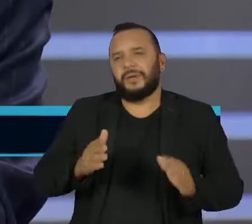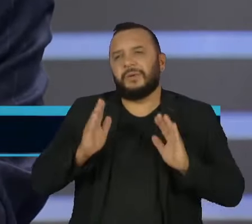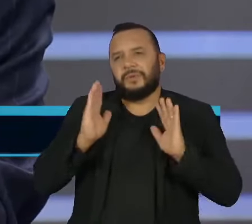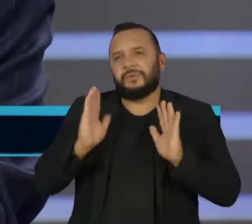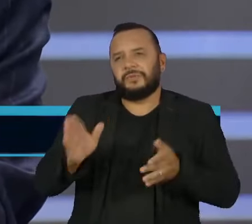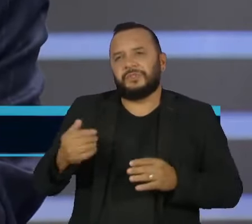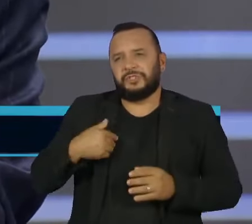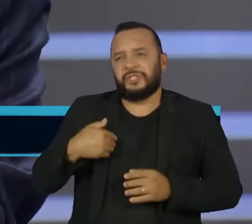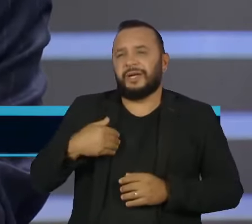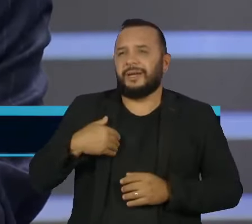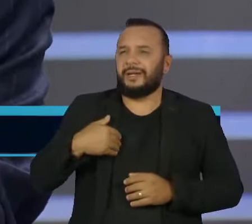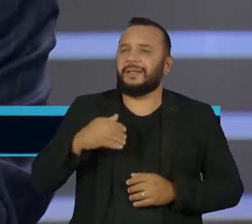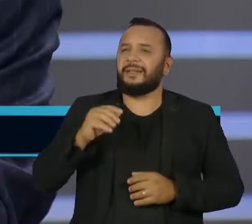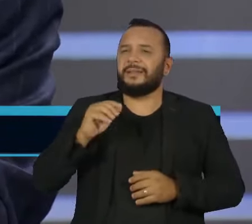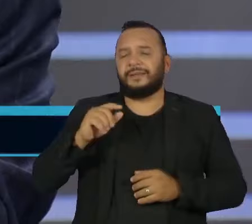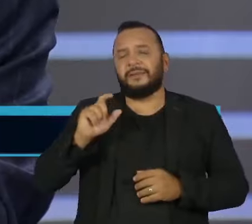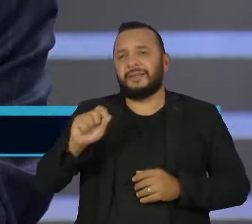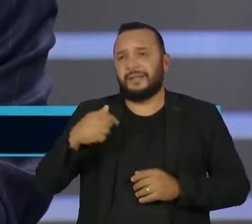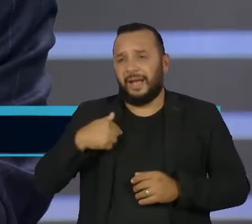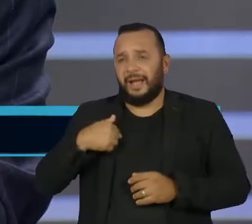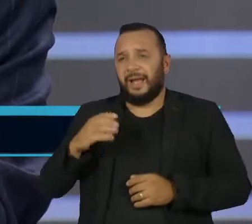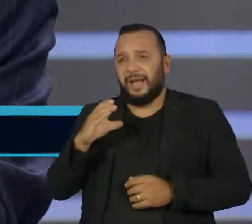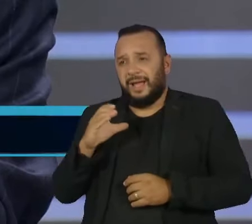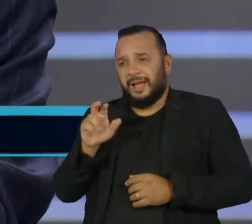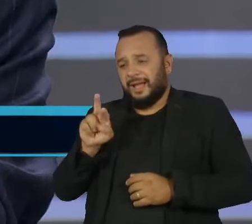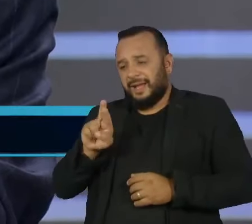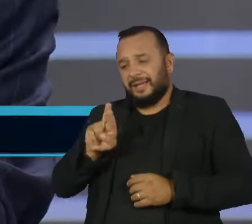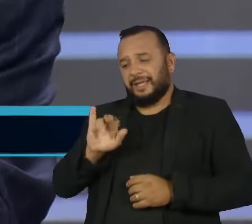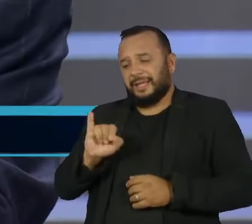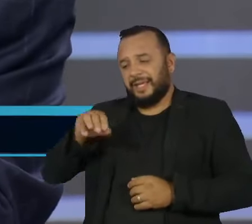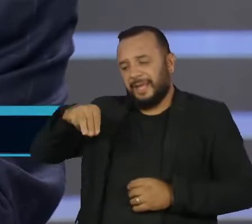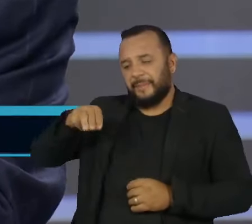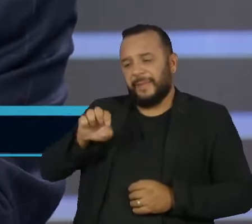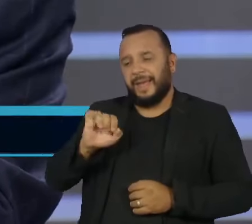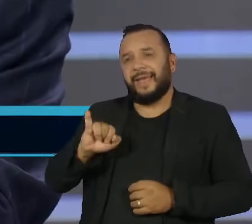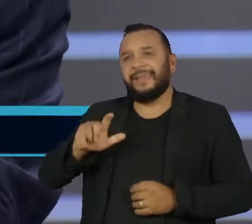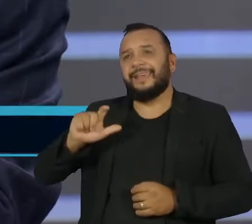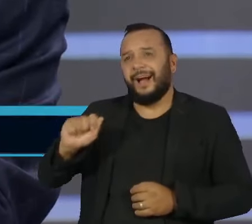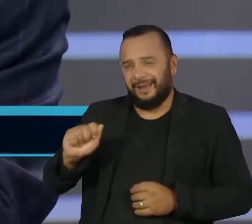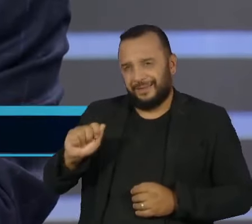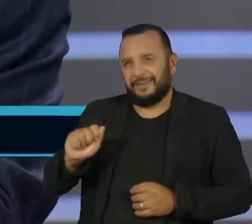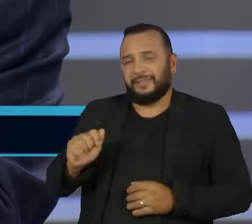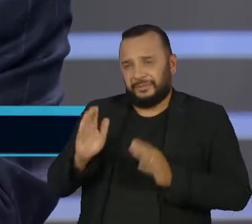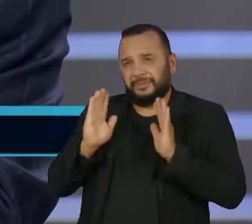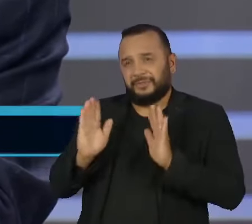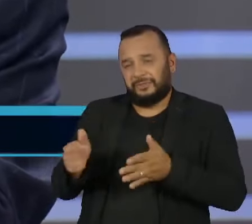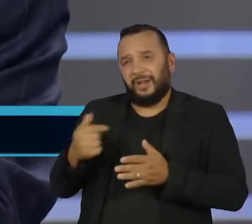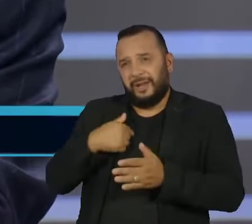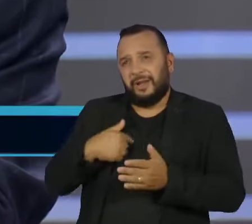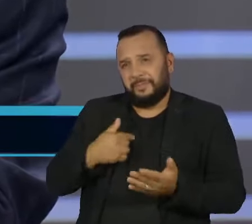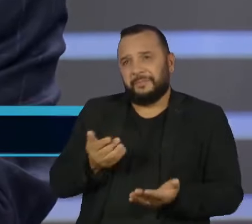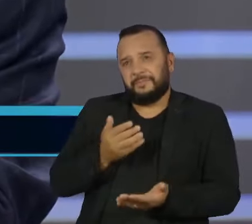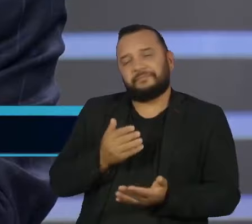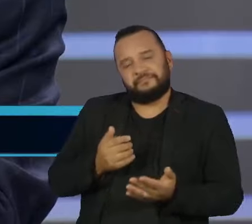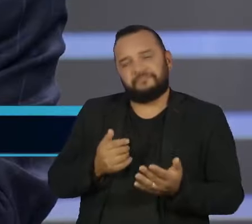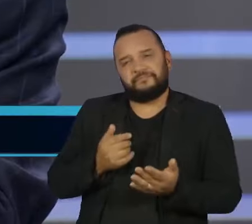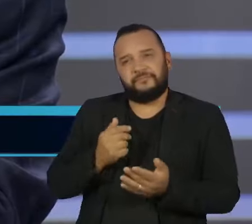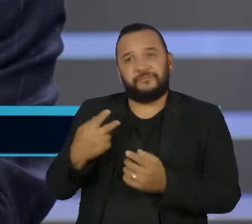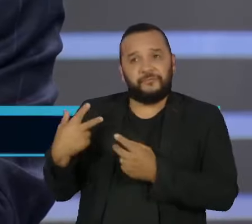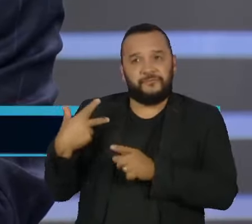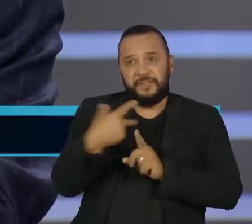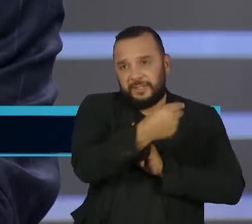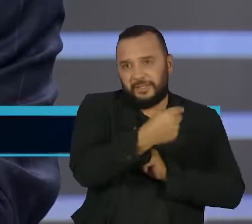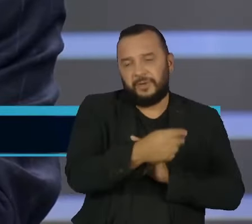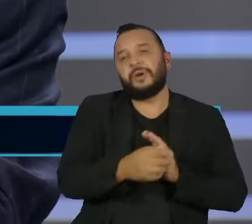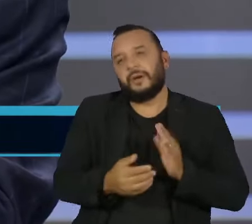Turquia, aliada da França e da Inglaterra naquele momento, no 19. Mas a Rússia é um inimigo muito difícil de você